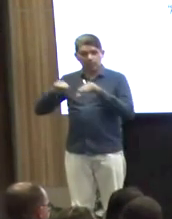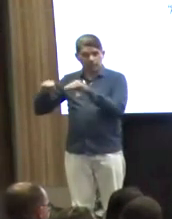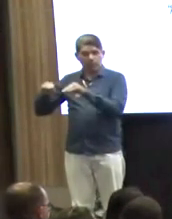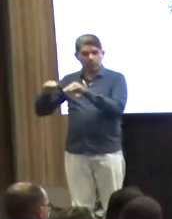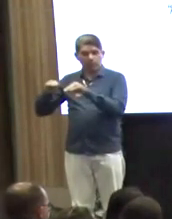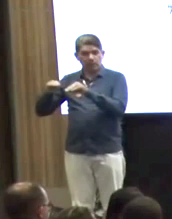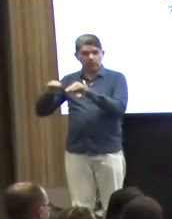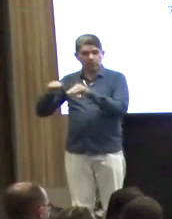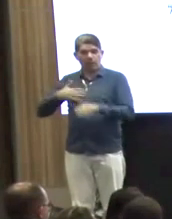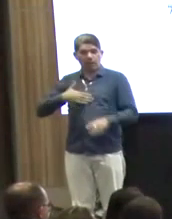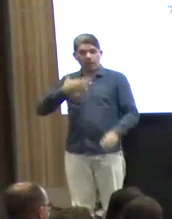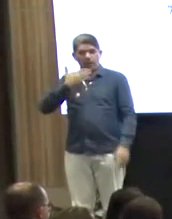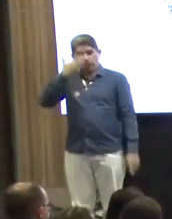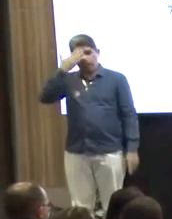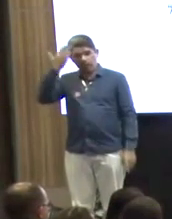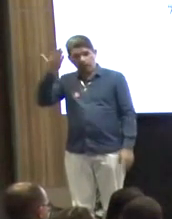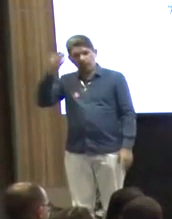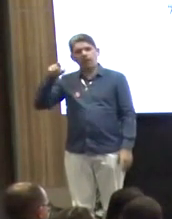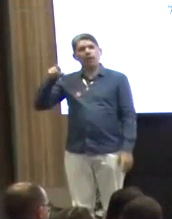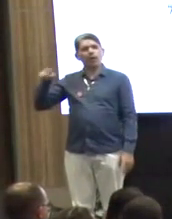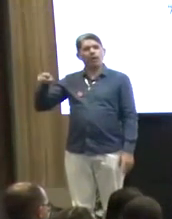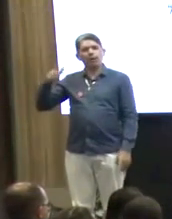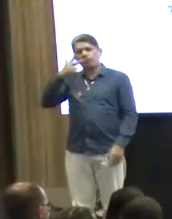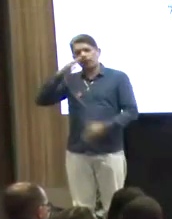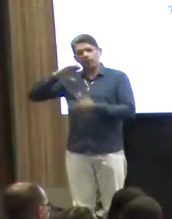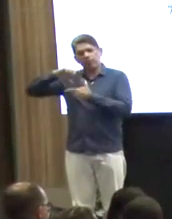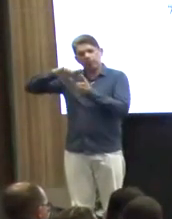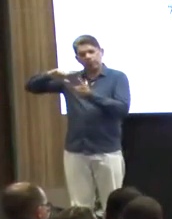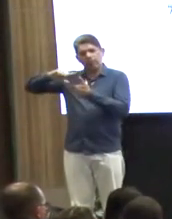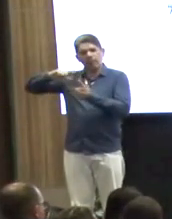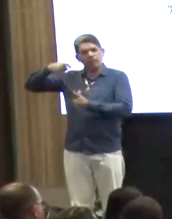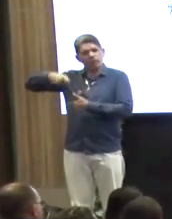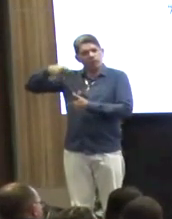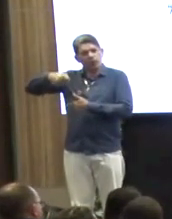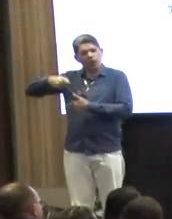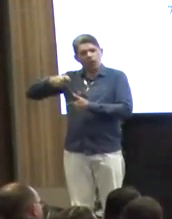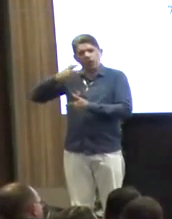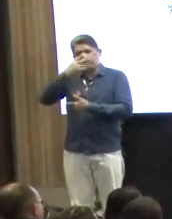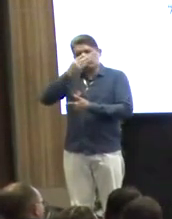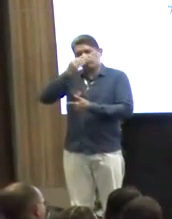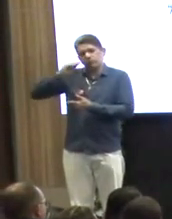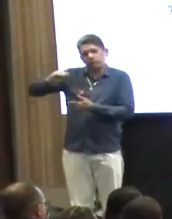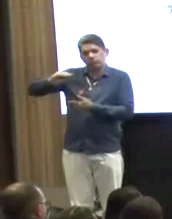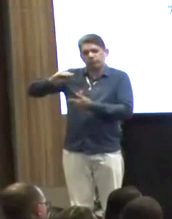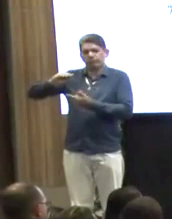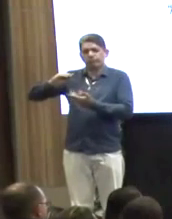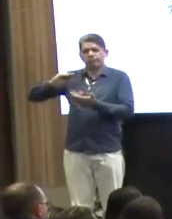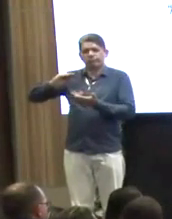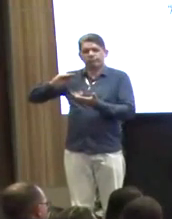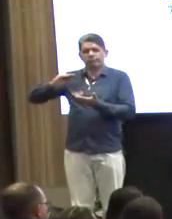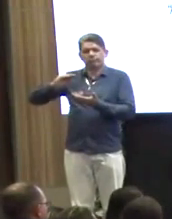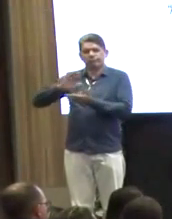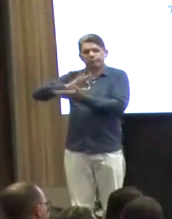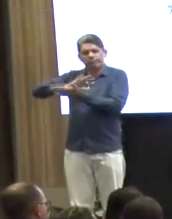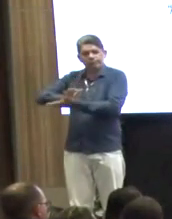tê-los aqui. Percebe o que eu quero dizer? Uma coisa complexa. Então a luta contra a homofobia é usada para alimentar o